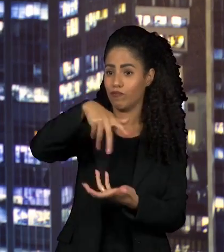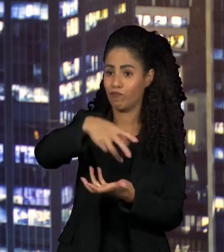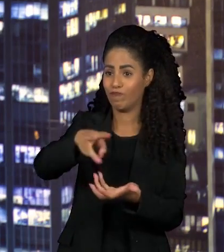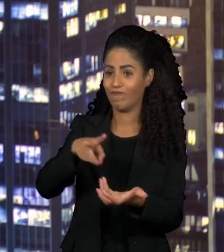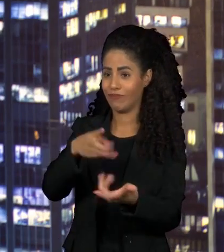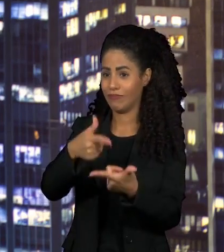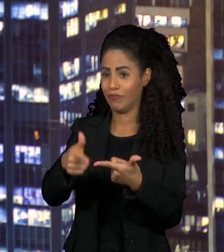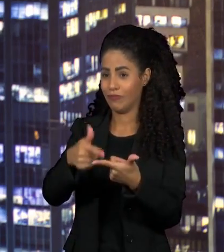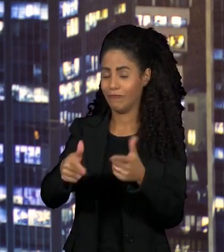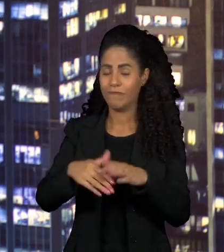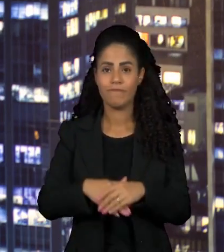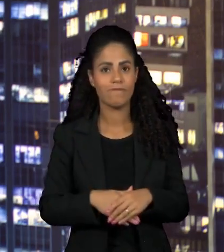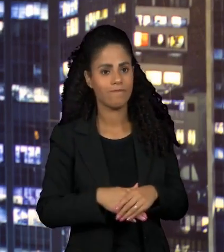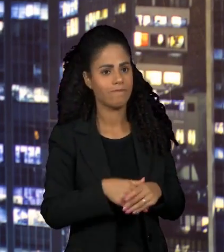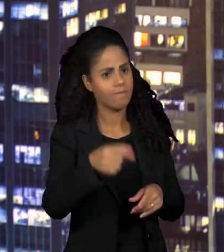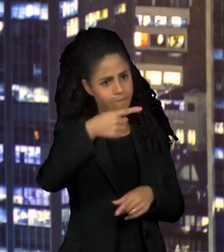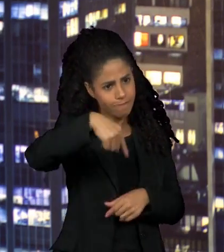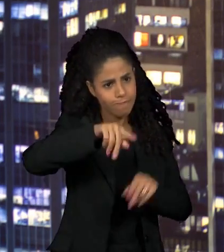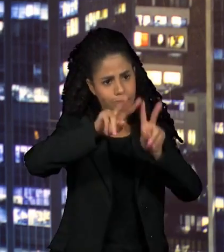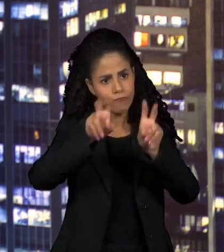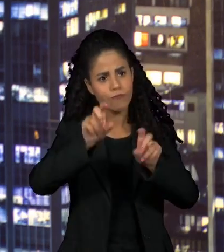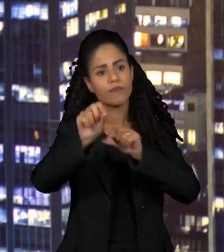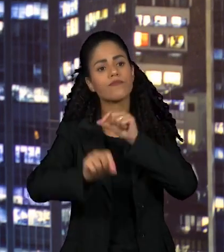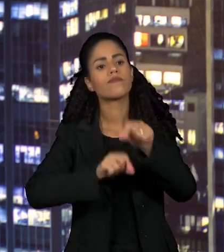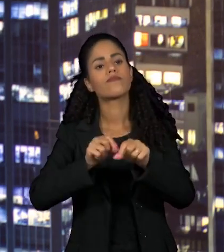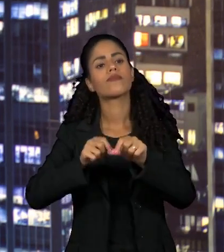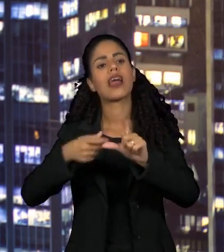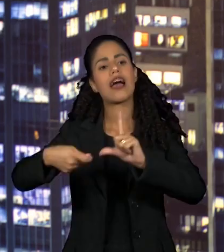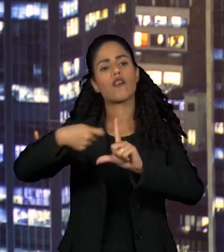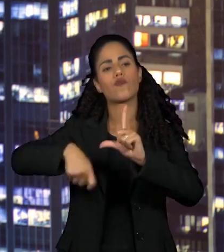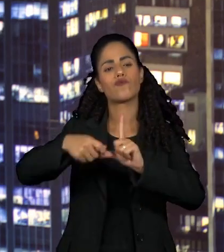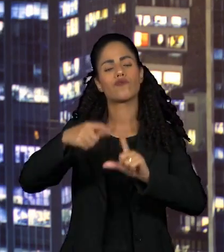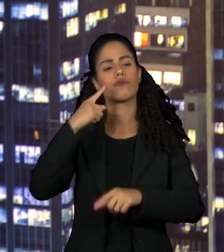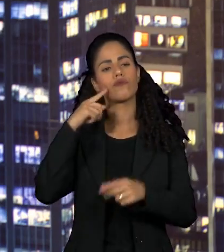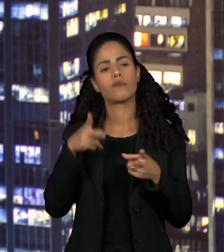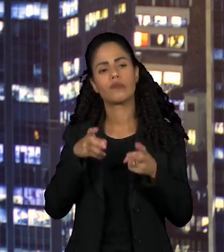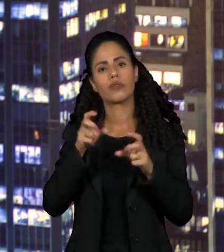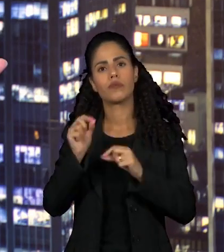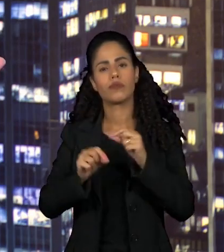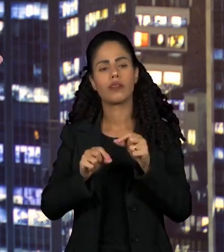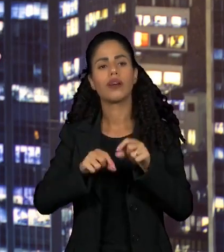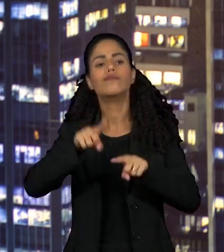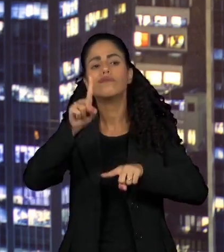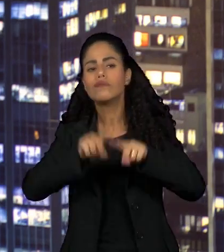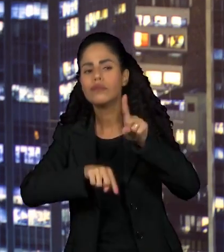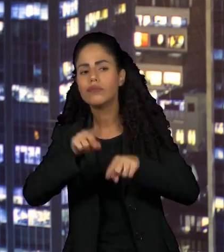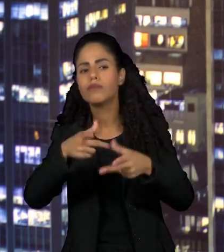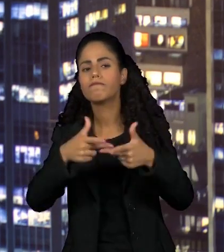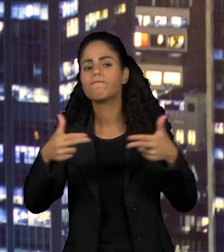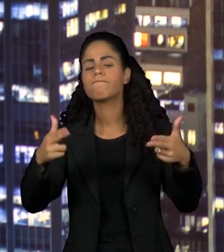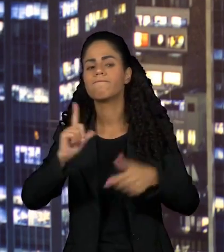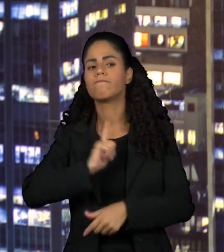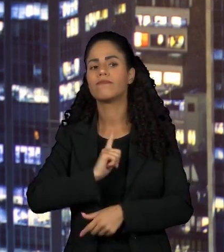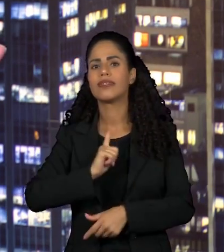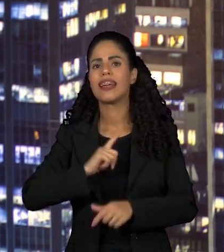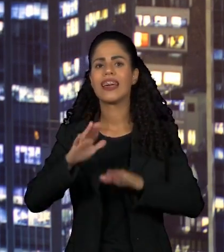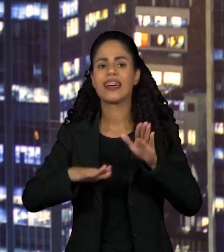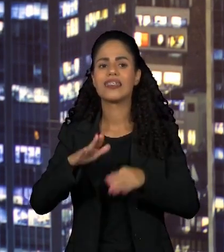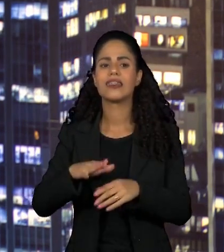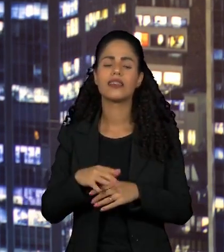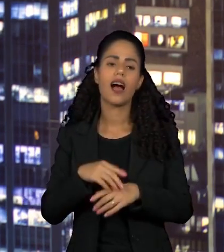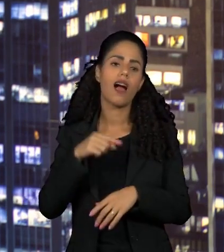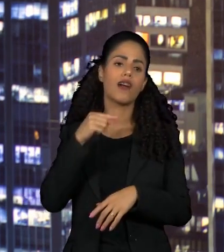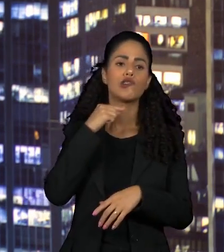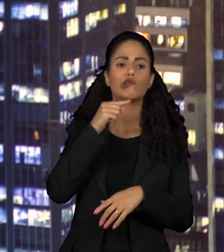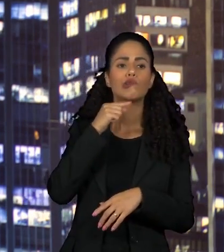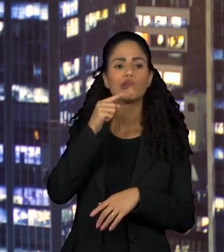ouvir vocês também sobre outro ponto, que é a logística reversa, né? Quando a gente ouve muitos produtos aí que não funcionam mais, e a indústria